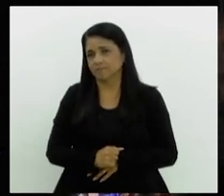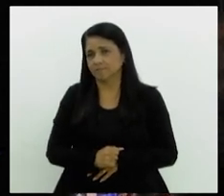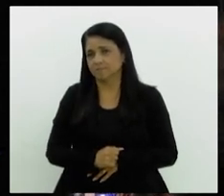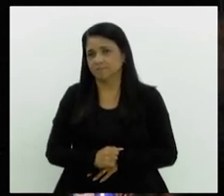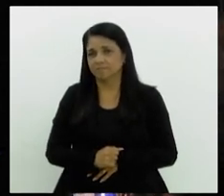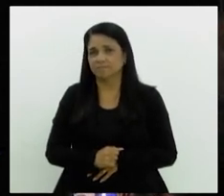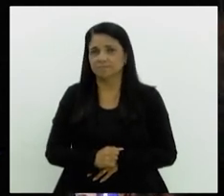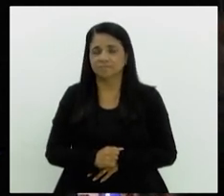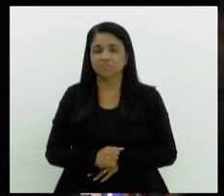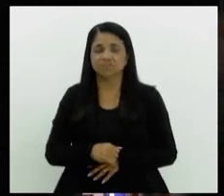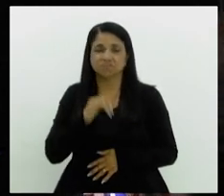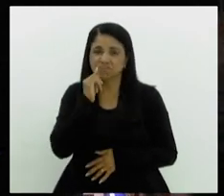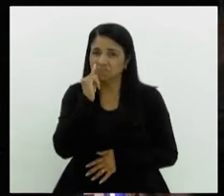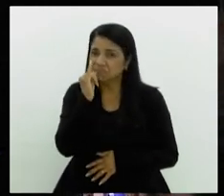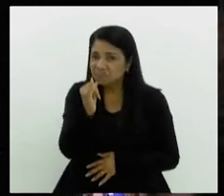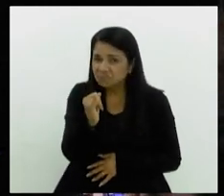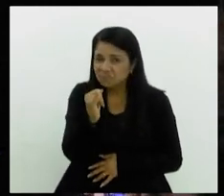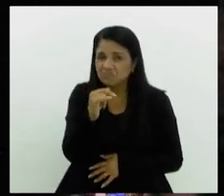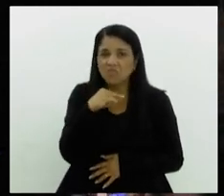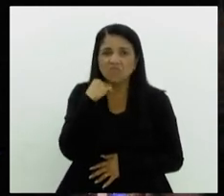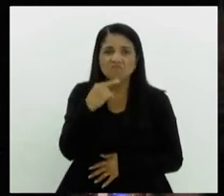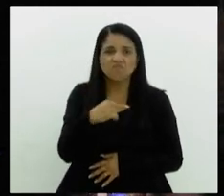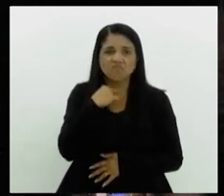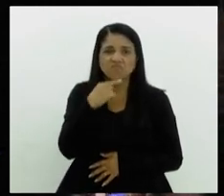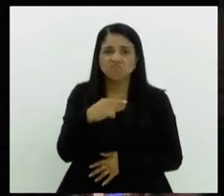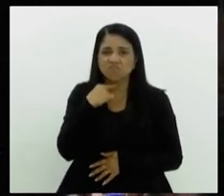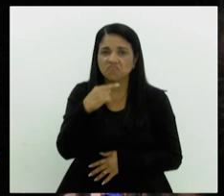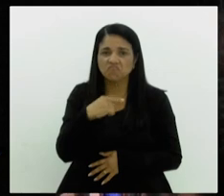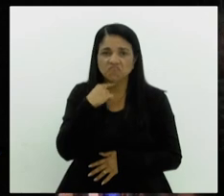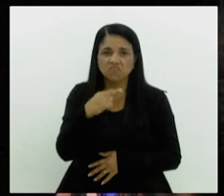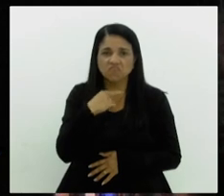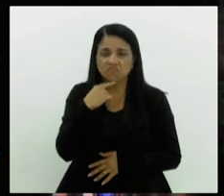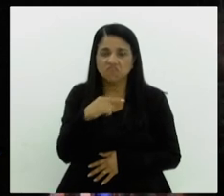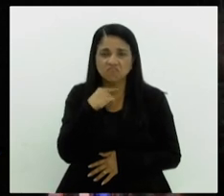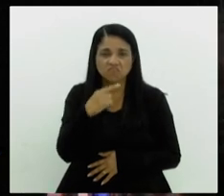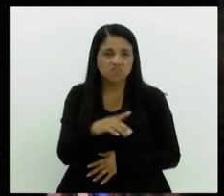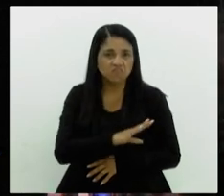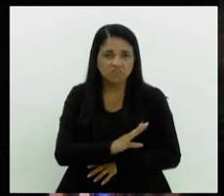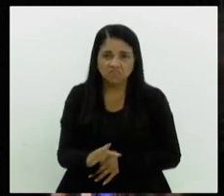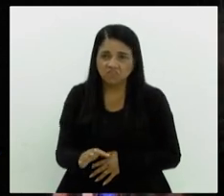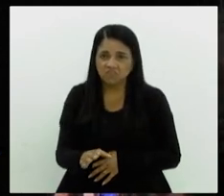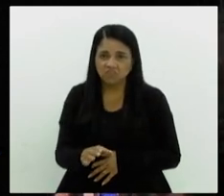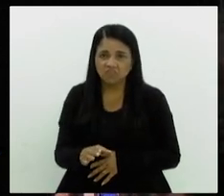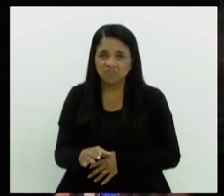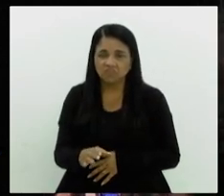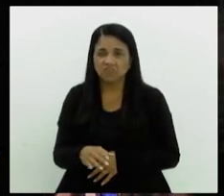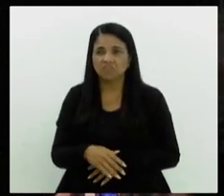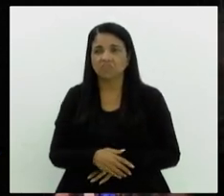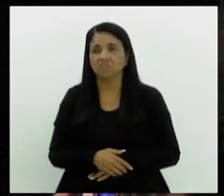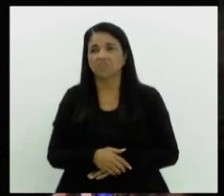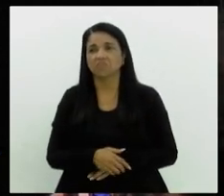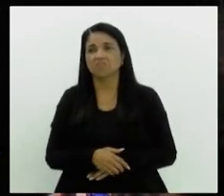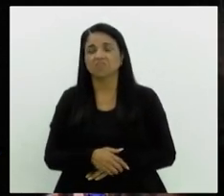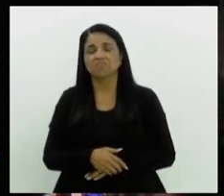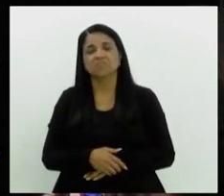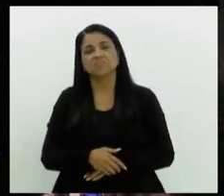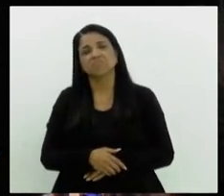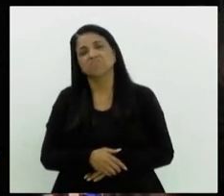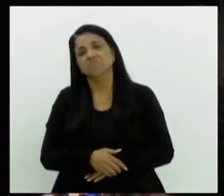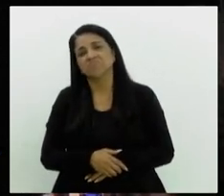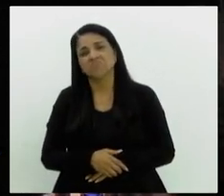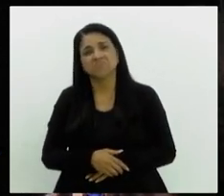que esses avisos, que esses alertas, eles foram tratados